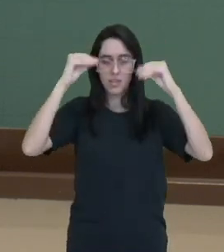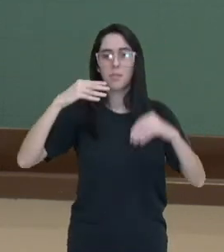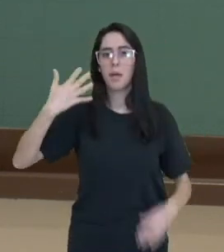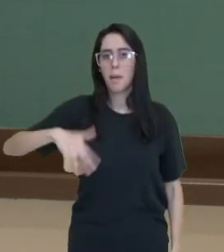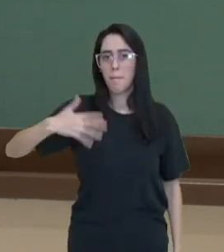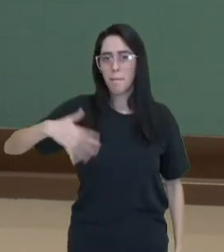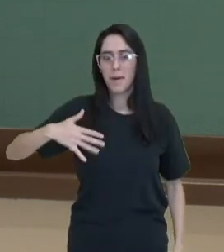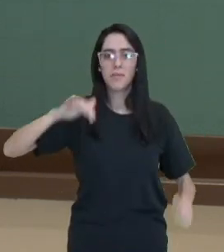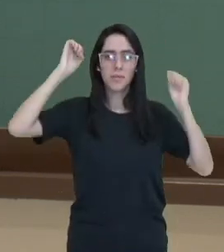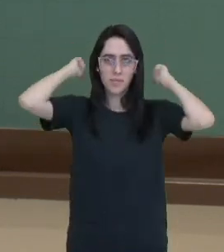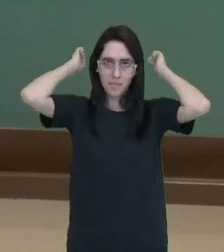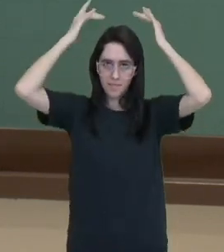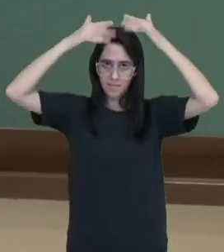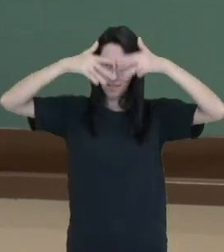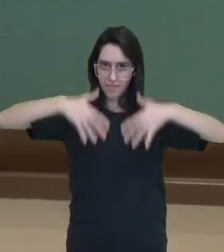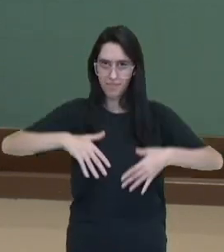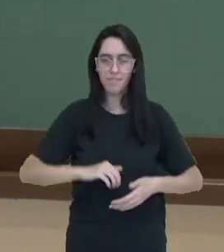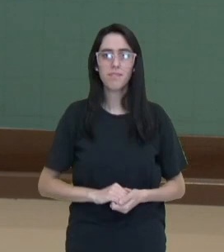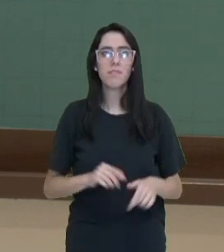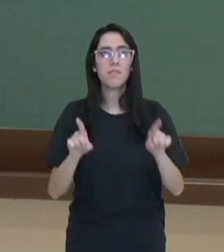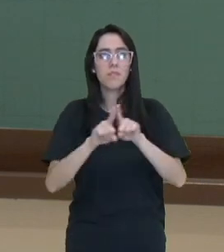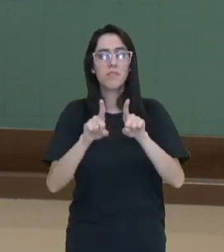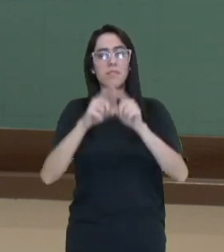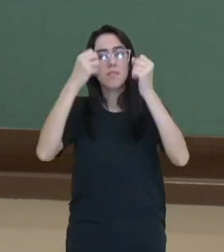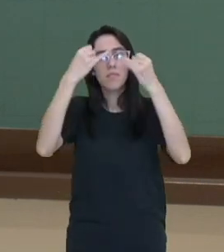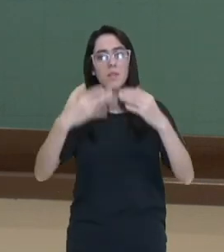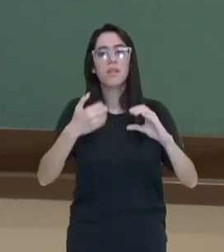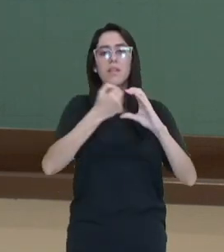e esclerose múltipla. Também falamos